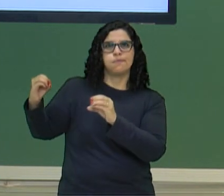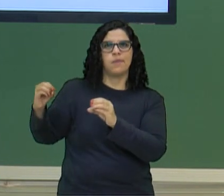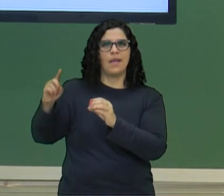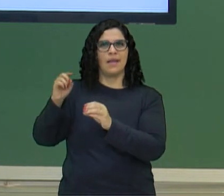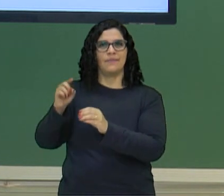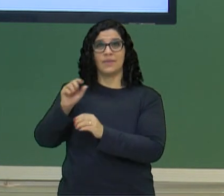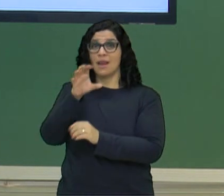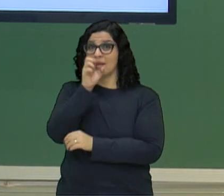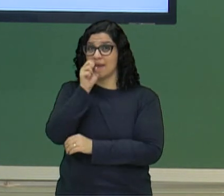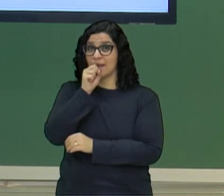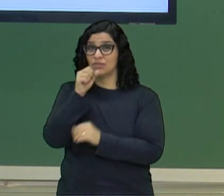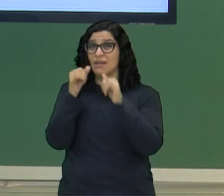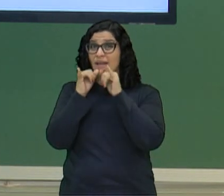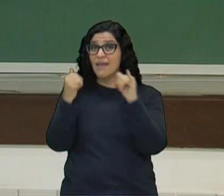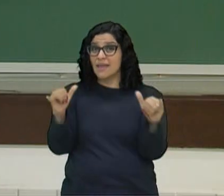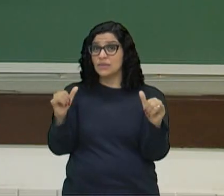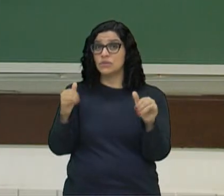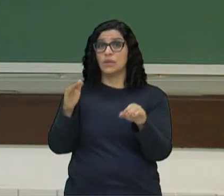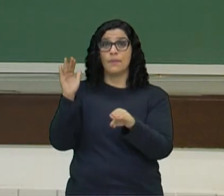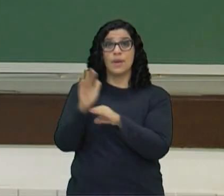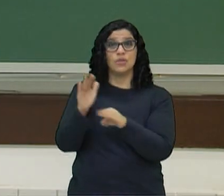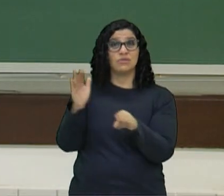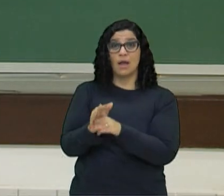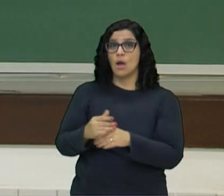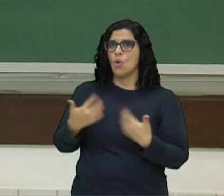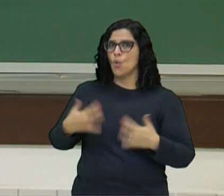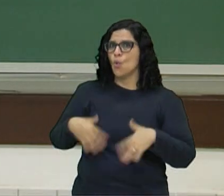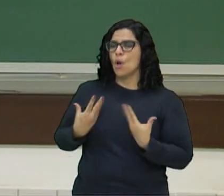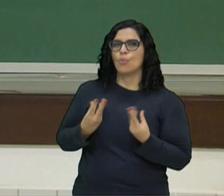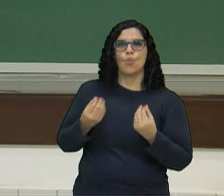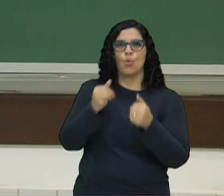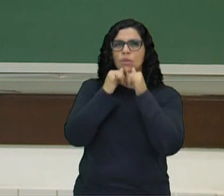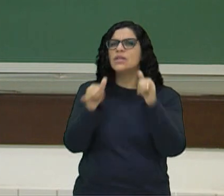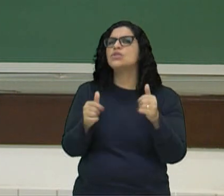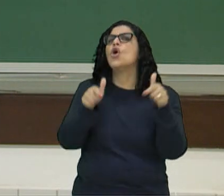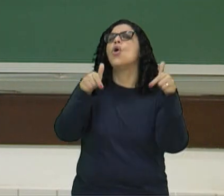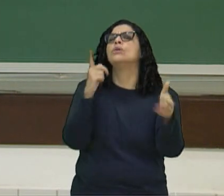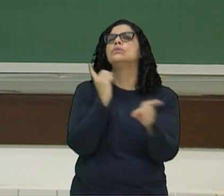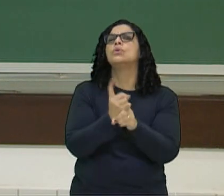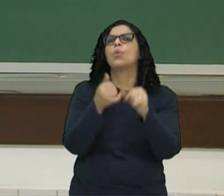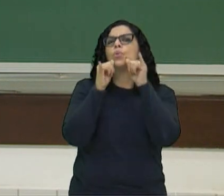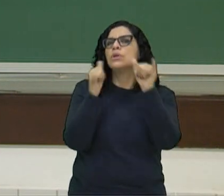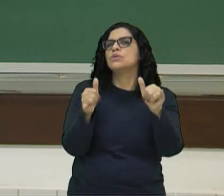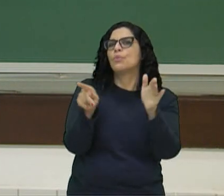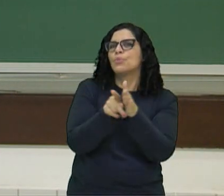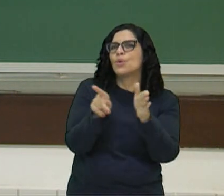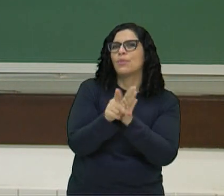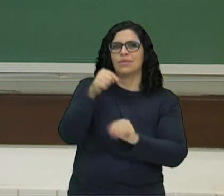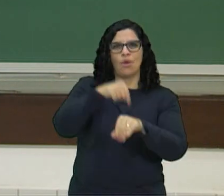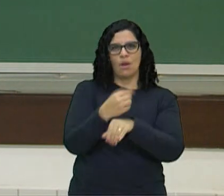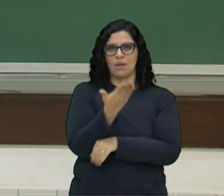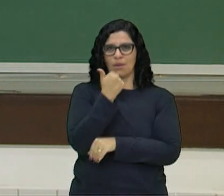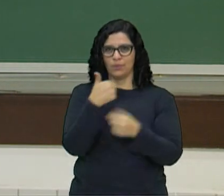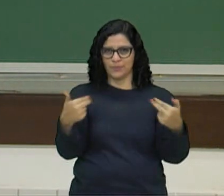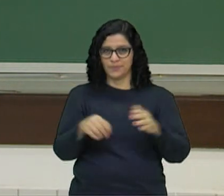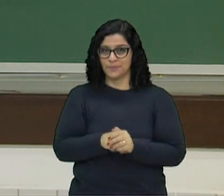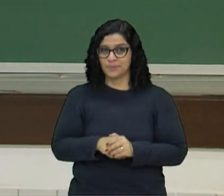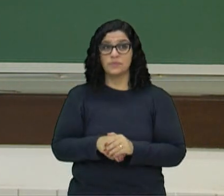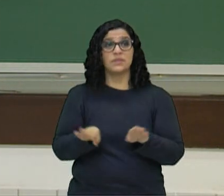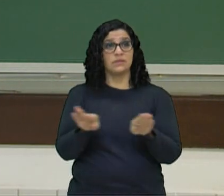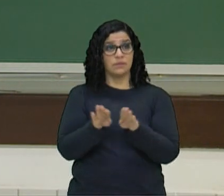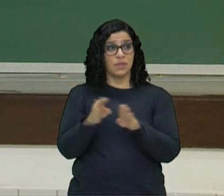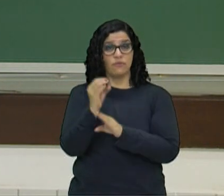a energia para colocar esse fosfato é muito grande. Da onde vem essa energia? Dos alimentos. Quando eu